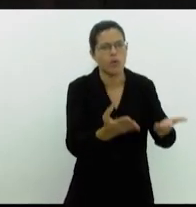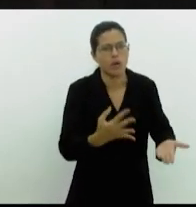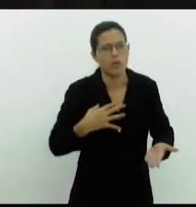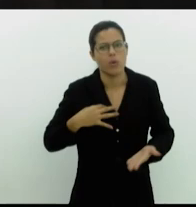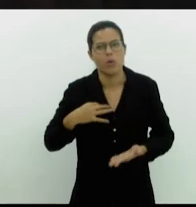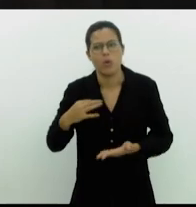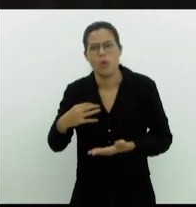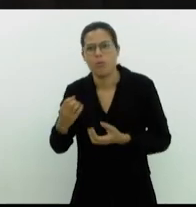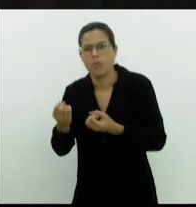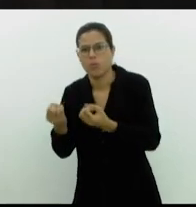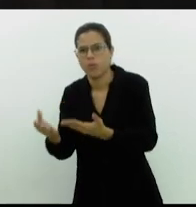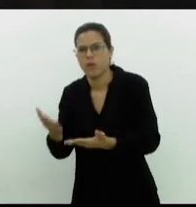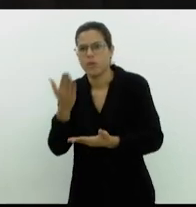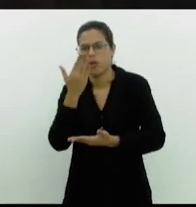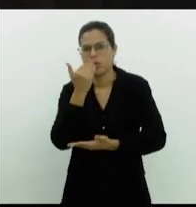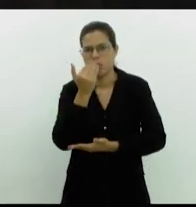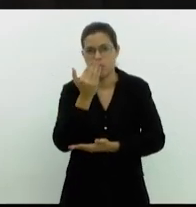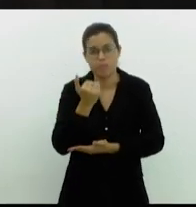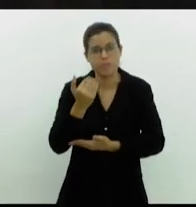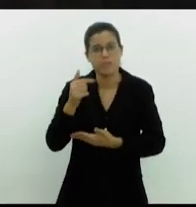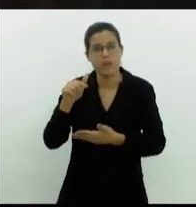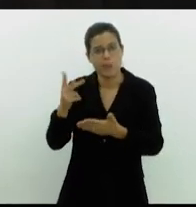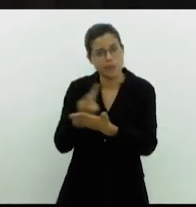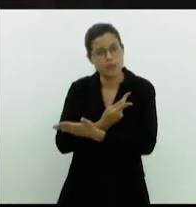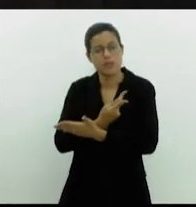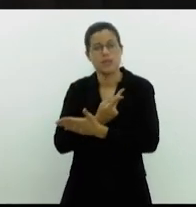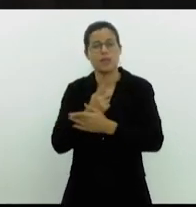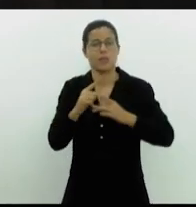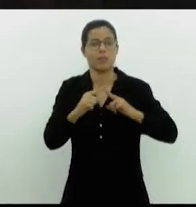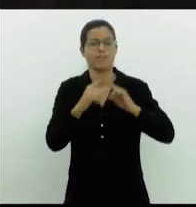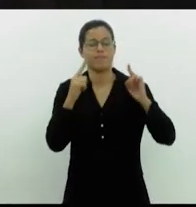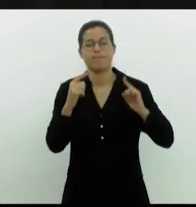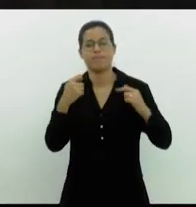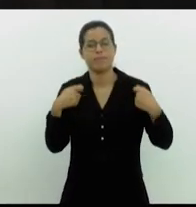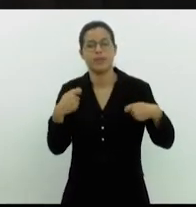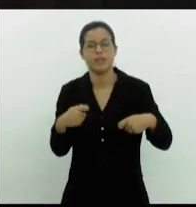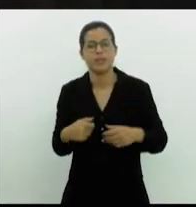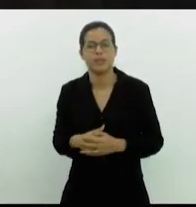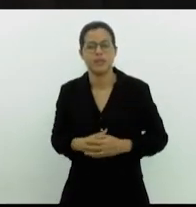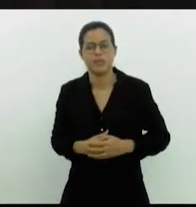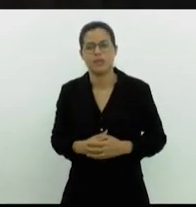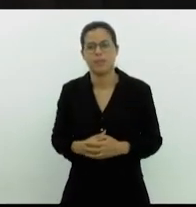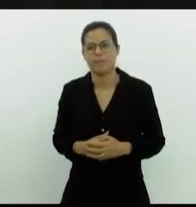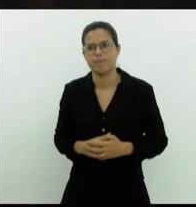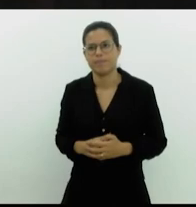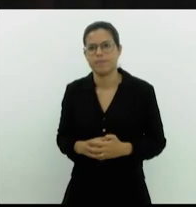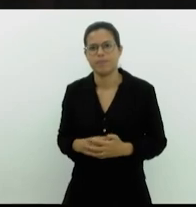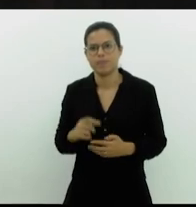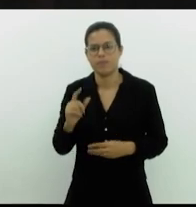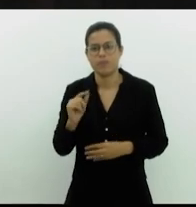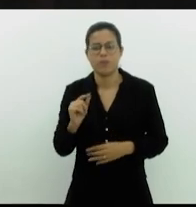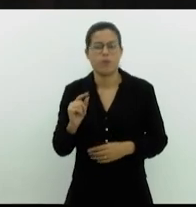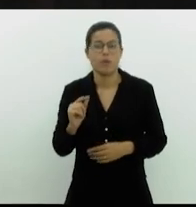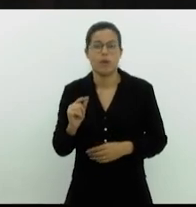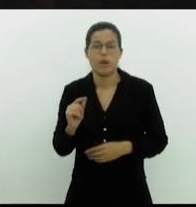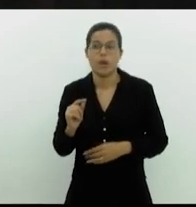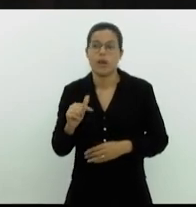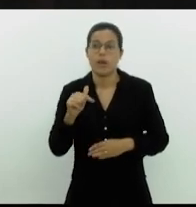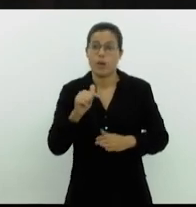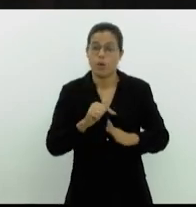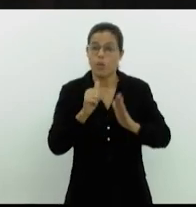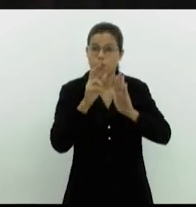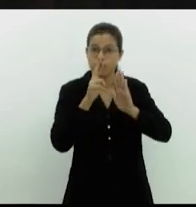está ocorrendo. Mas precisa aquilo que eu chamo de um princípio